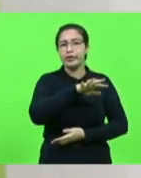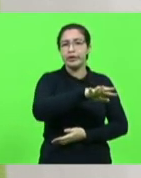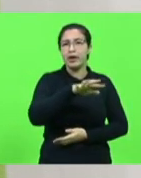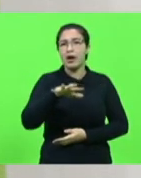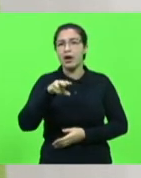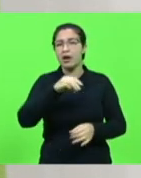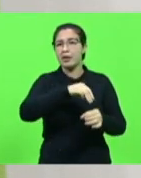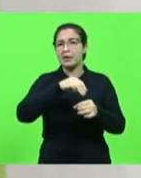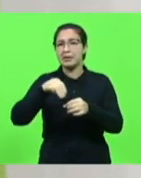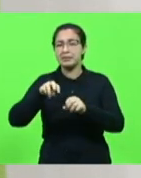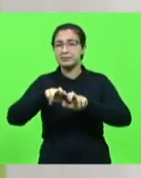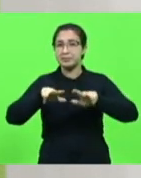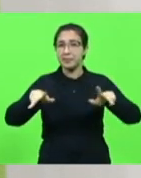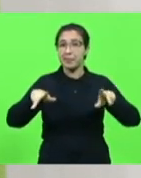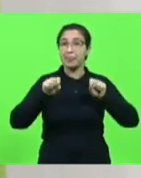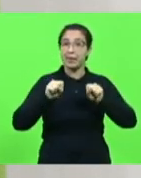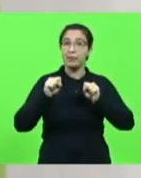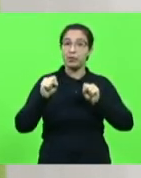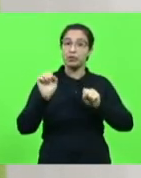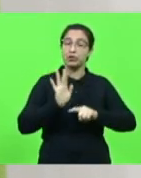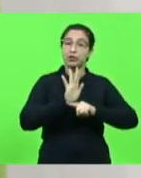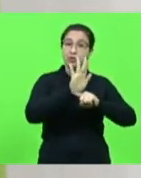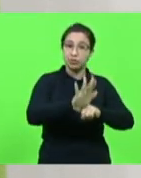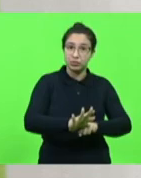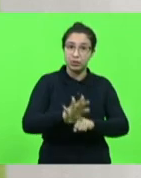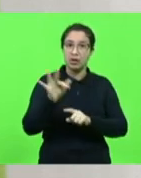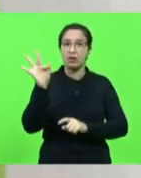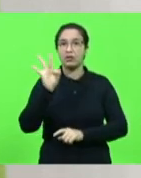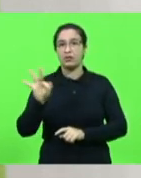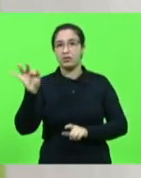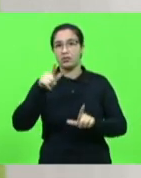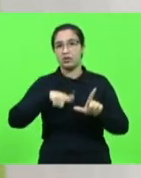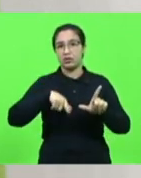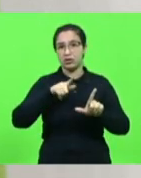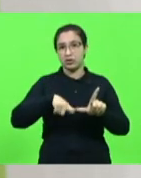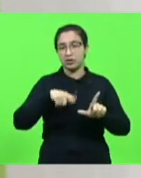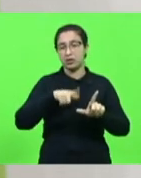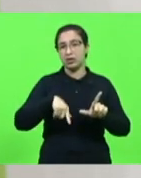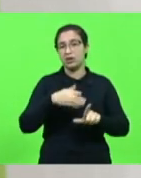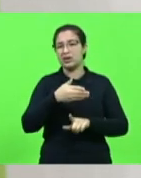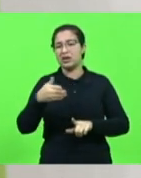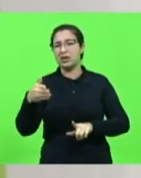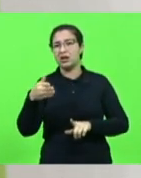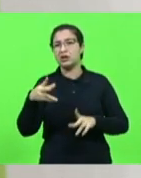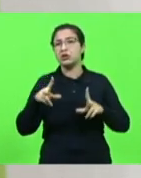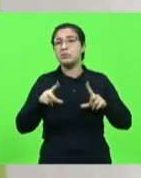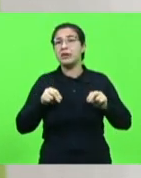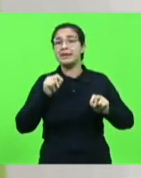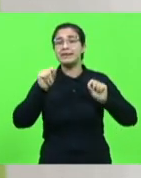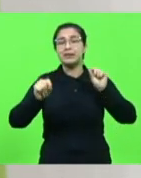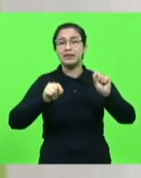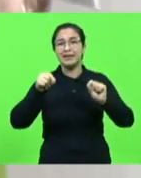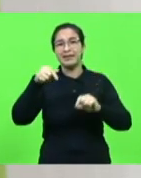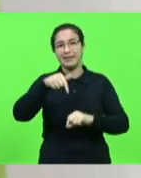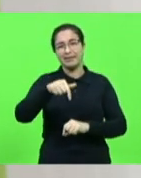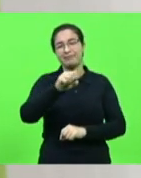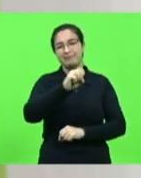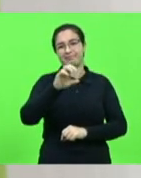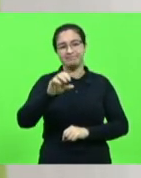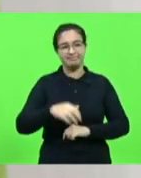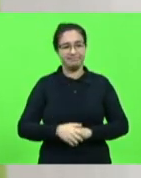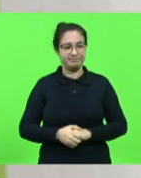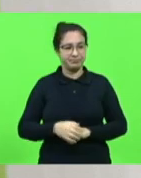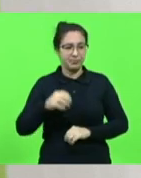com a academia, trazendo informações, efemérides, personagens que mereçam exatamente esse destaque aqui em Santa Catarina. E gostaria de,